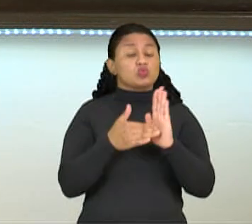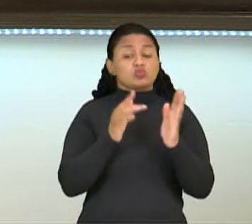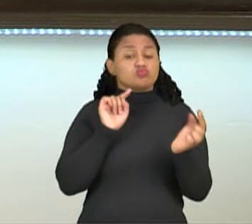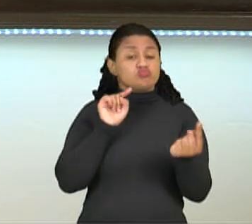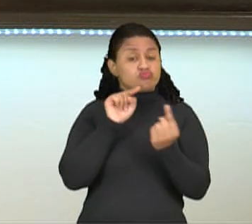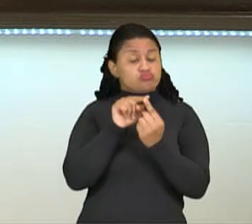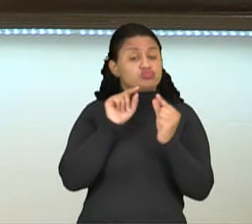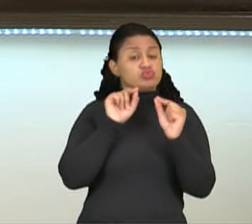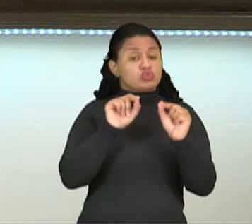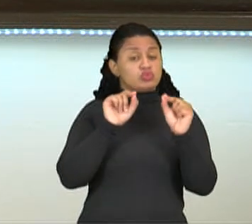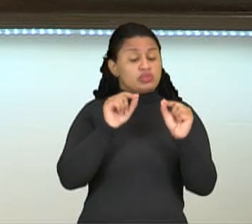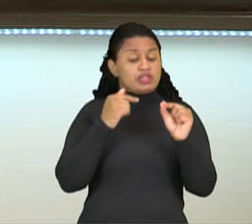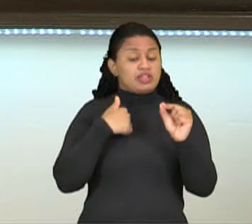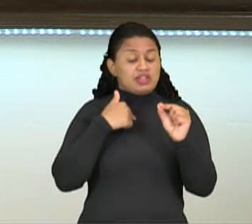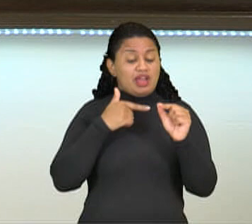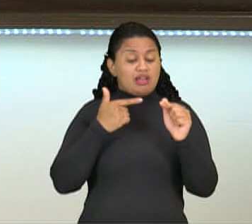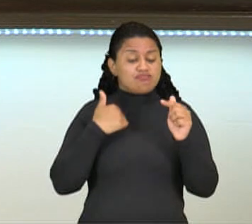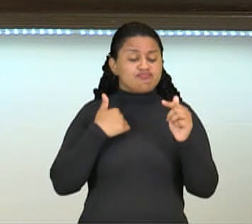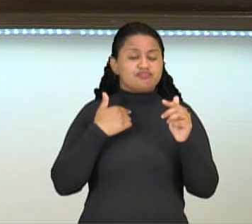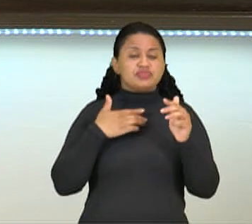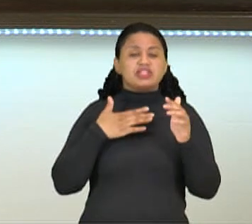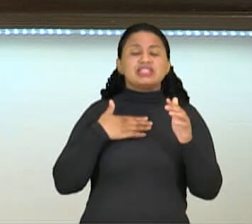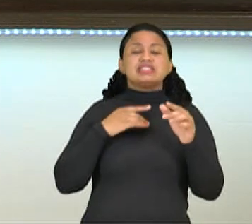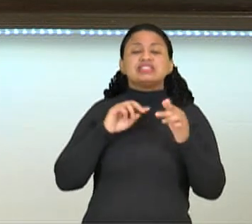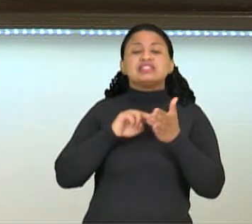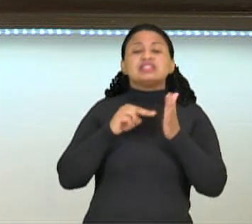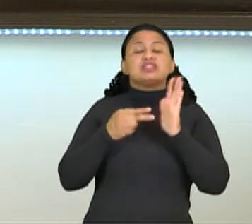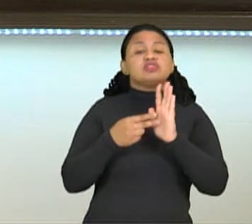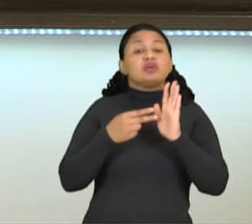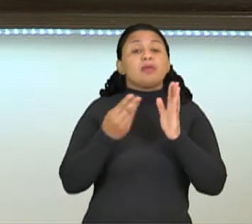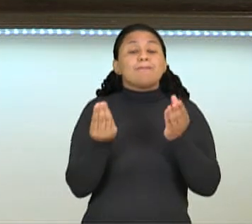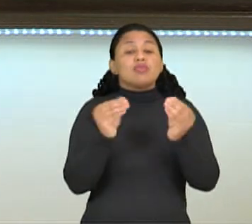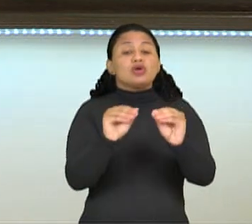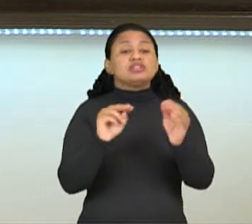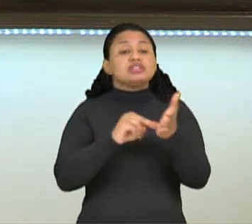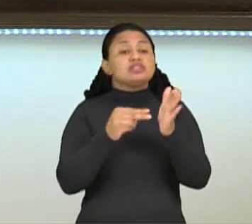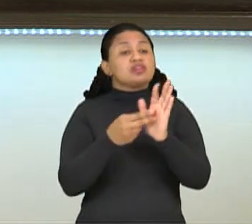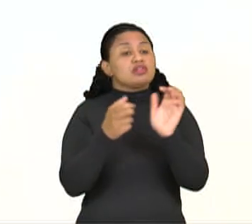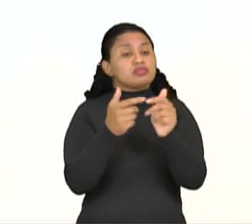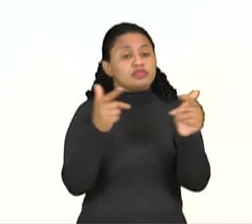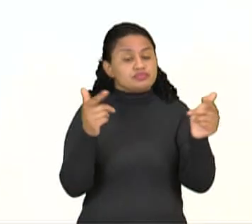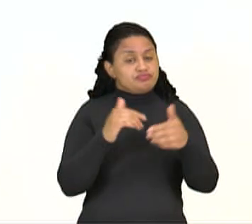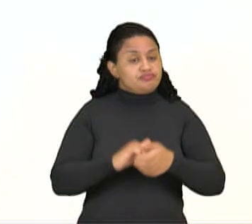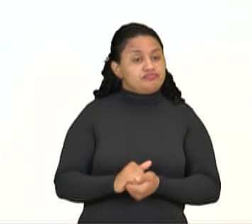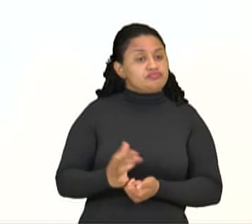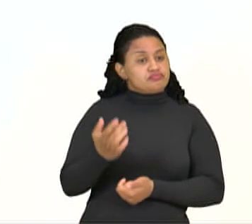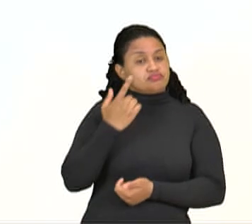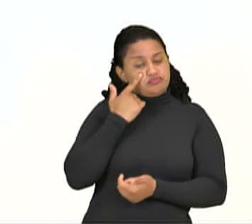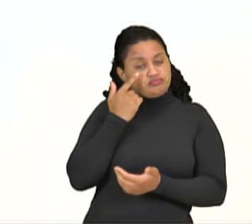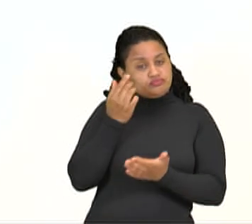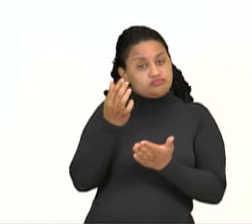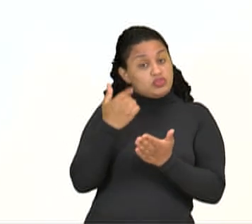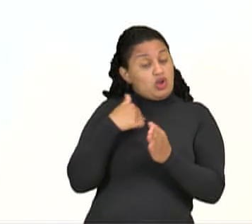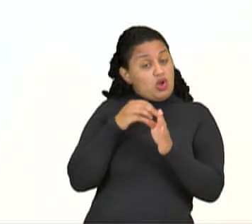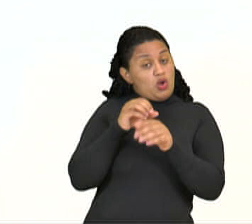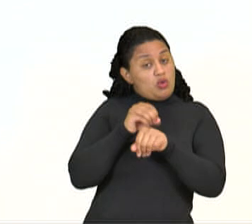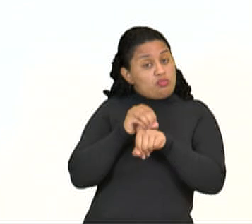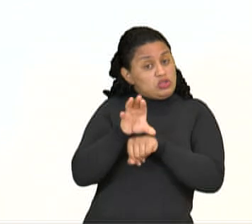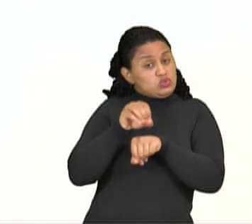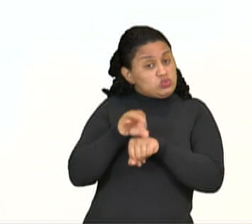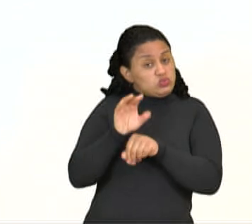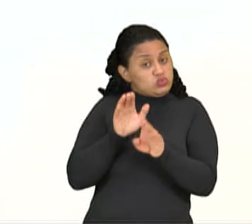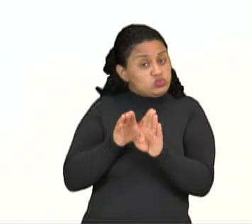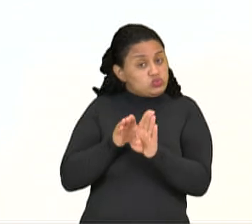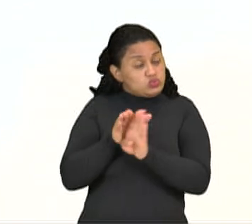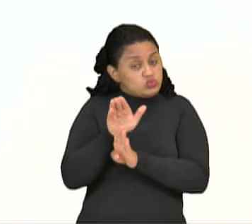que é inferir, né, significado para alguma coisa. Agora nós vamos ver então, ó. É uma sugestão de resposta,